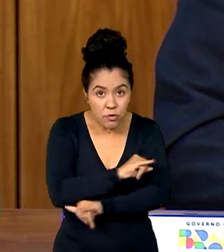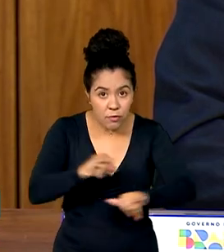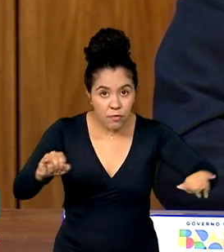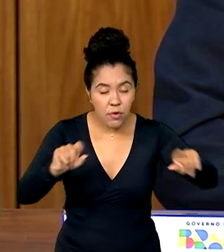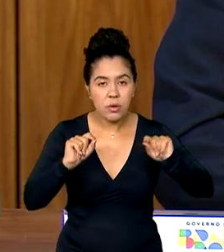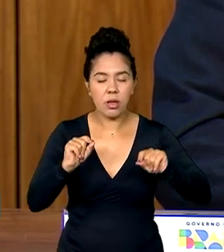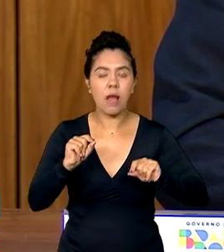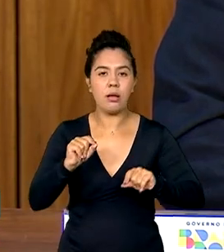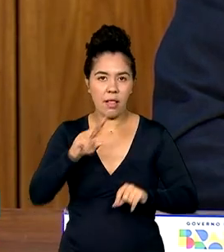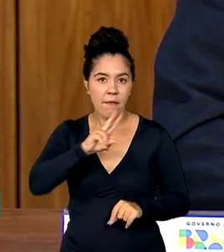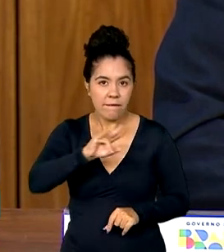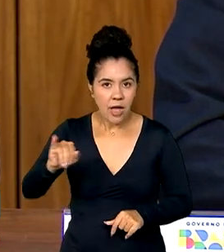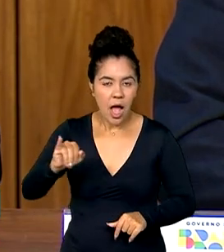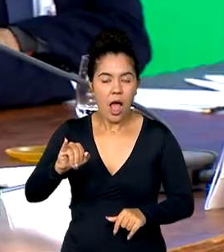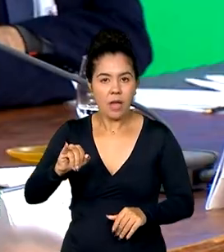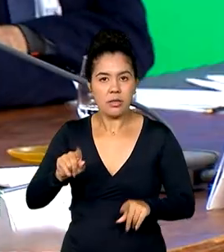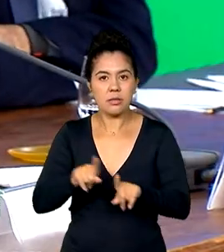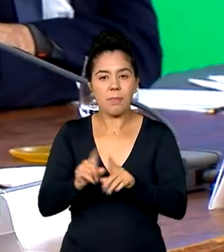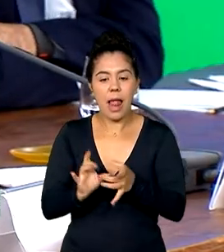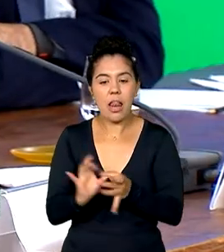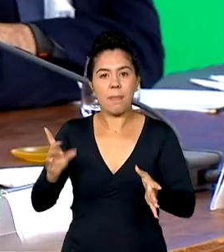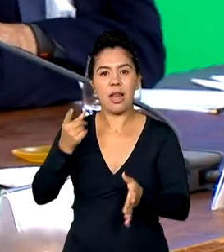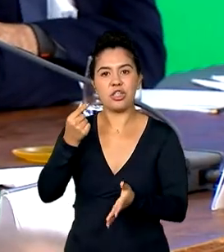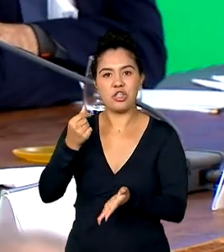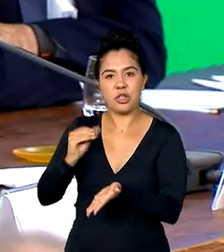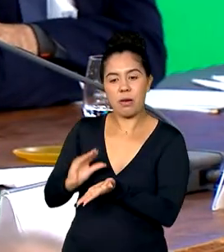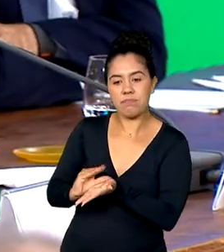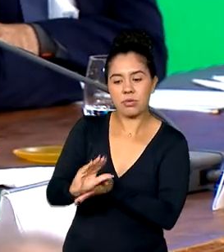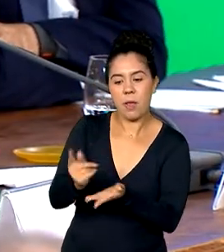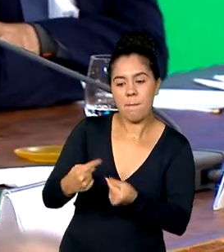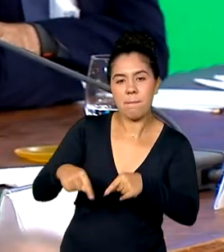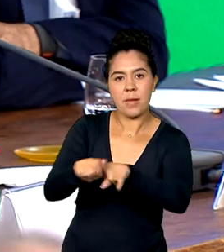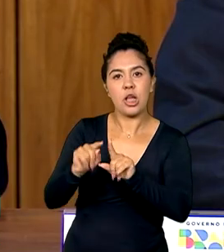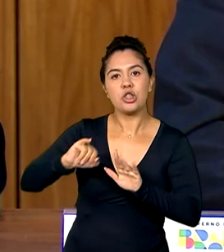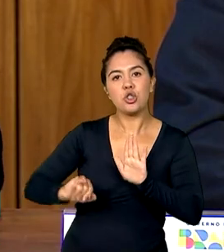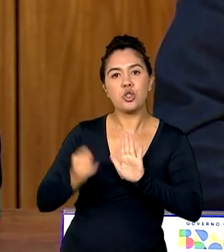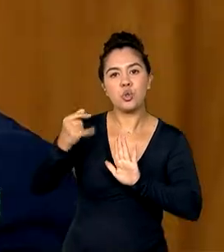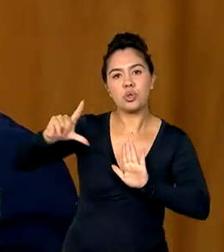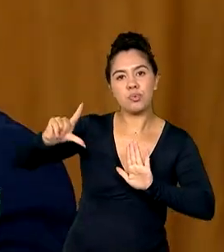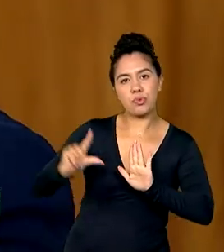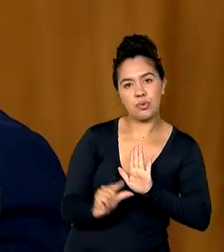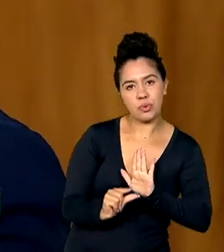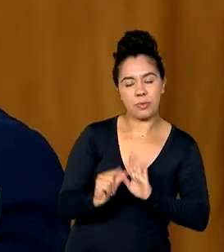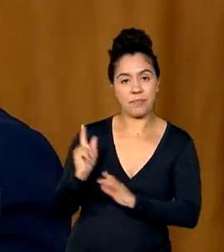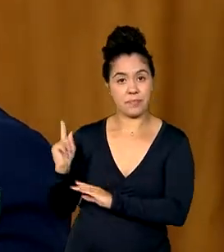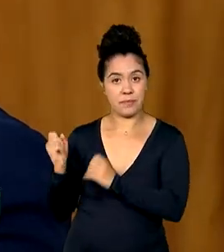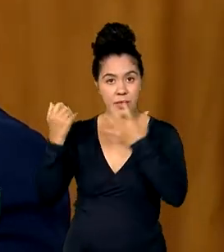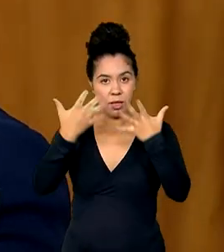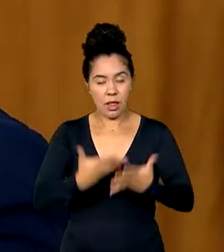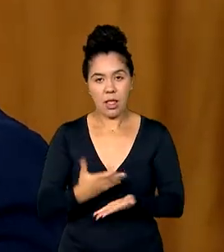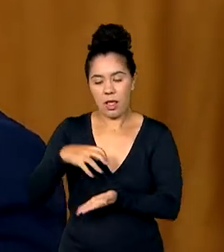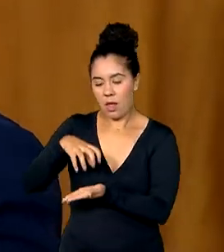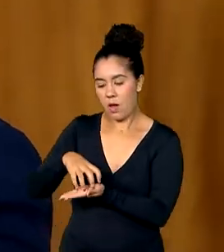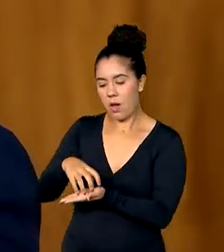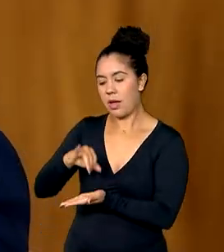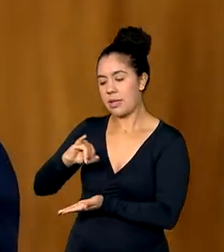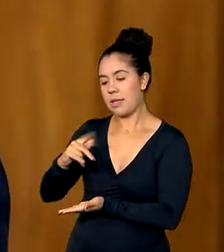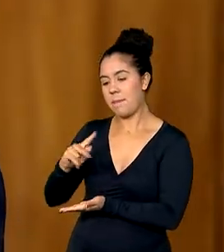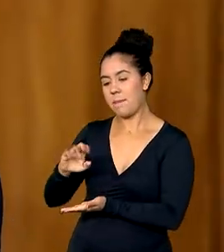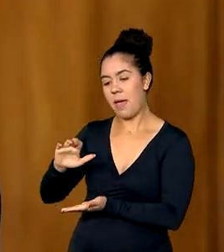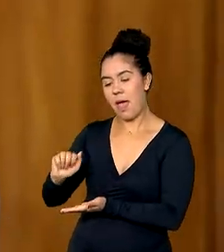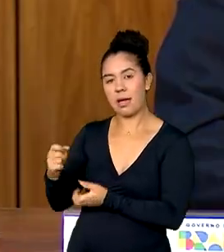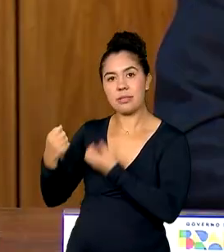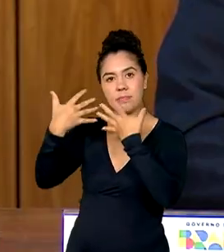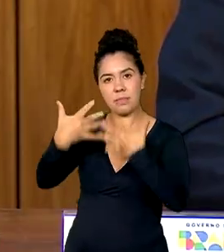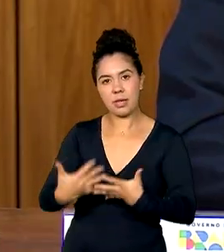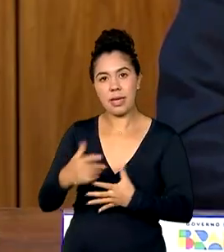será disponibilizado crédito para a indústria com juros mais baratos. Os estudos do IPEA mostram que, em 15